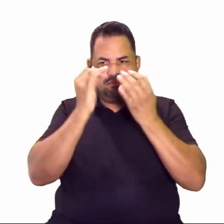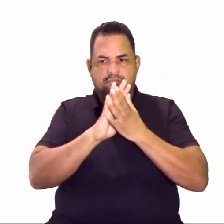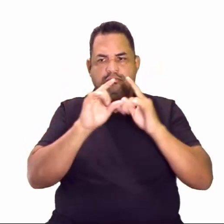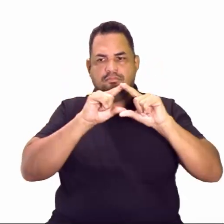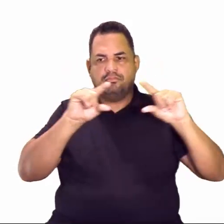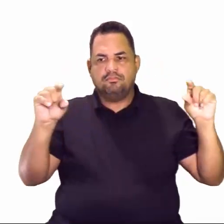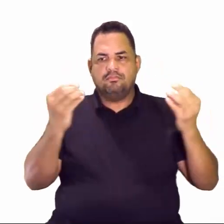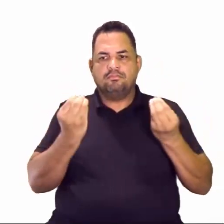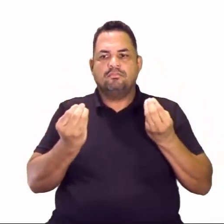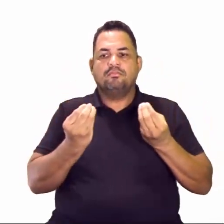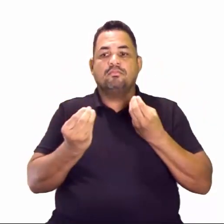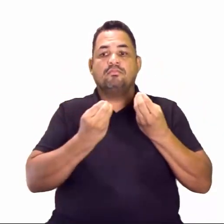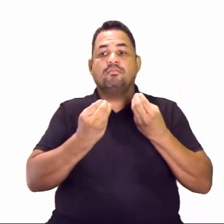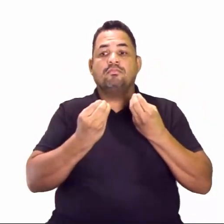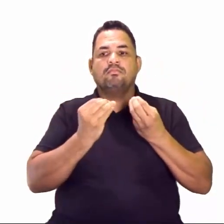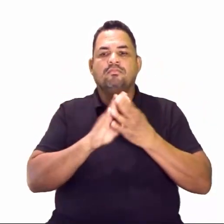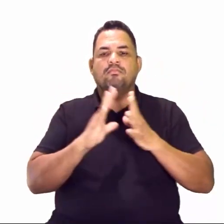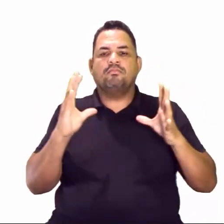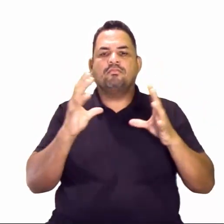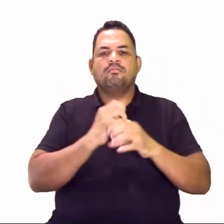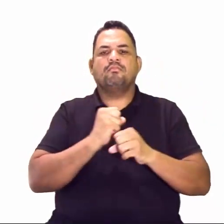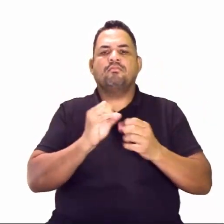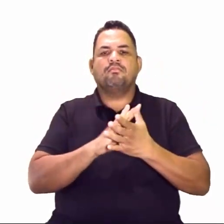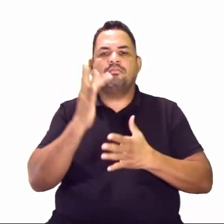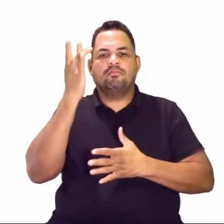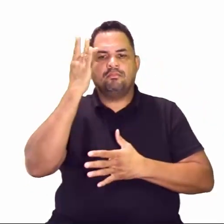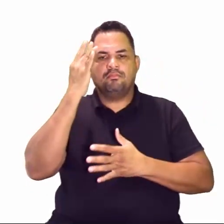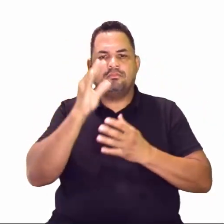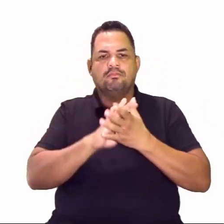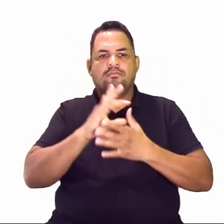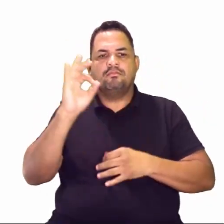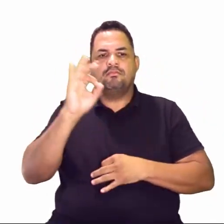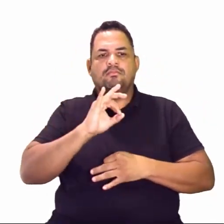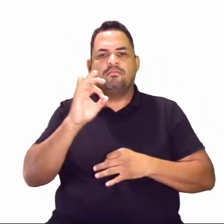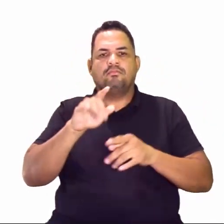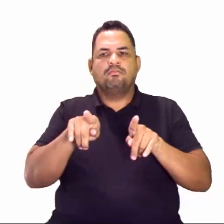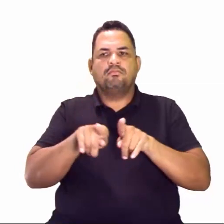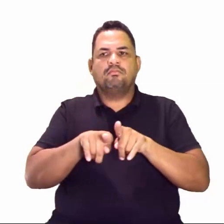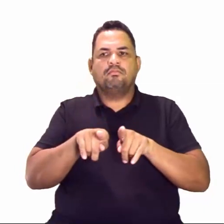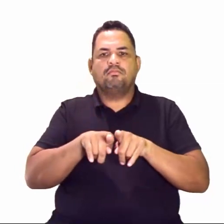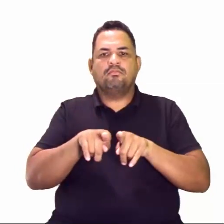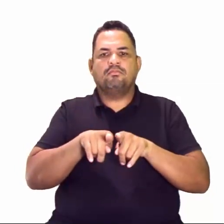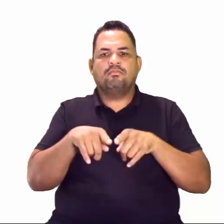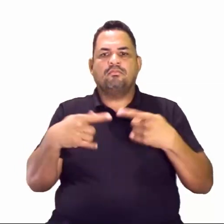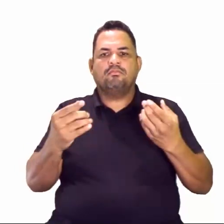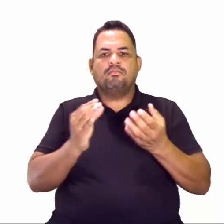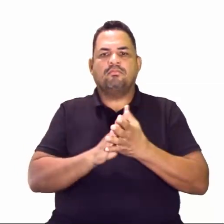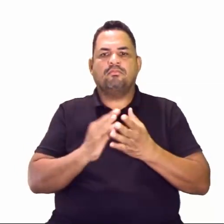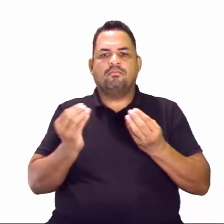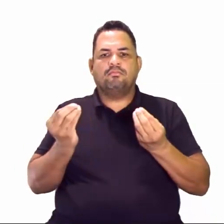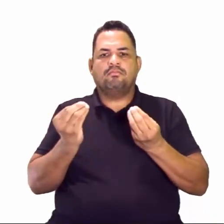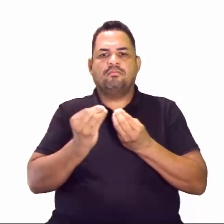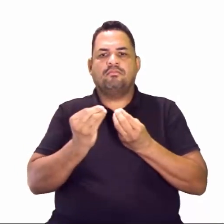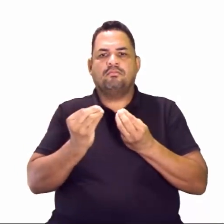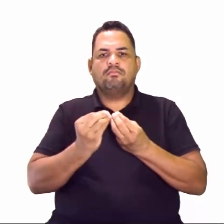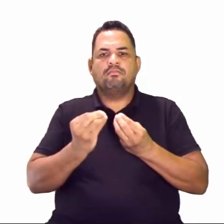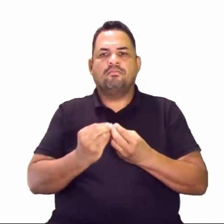como determinar a fórmula percentual, a fórmula mínima, também a fórmula molecular.